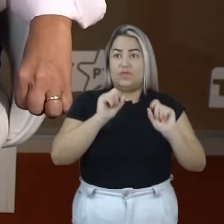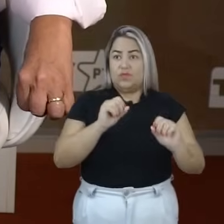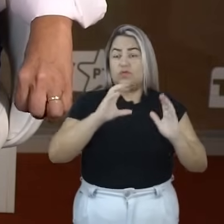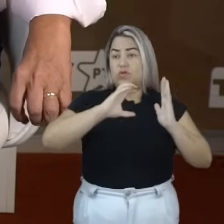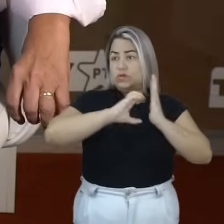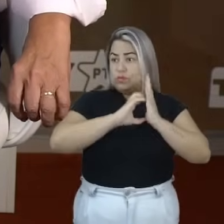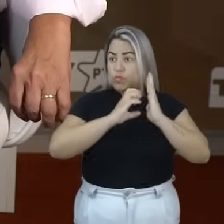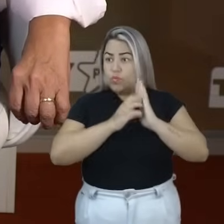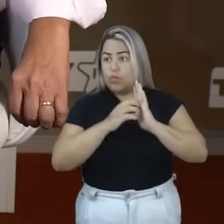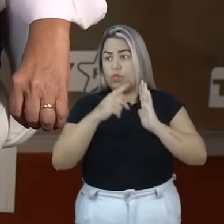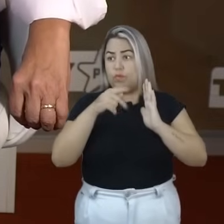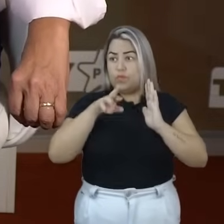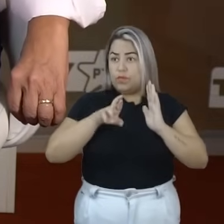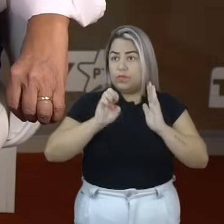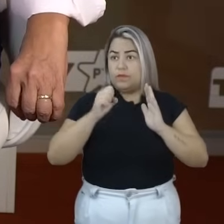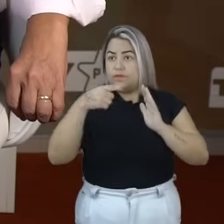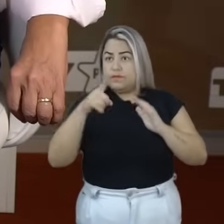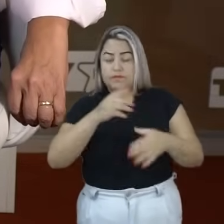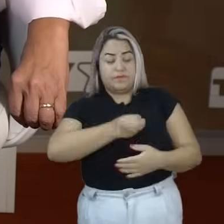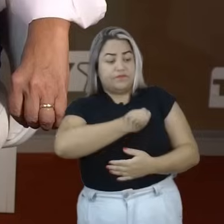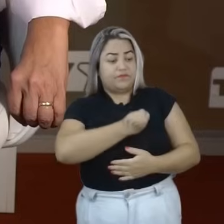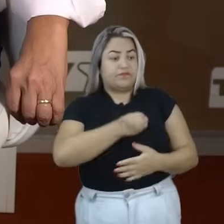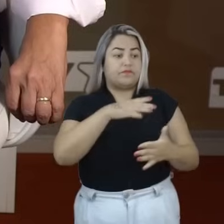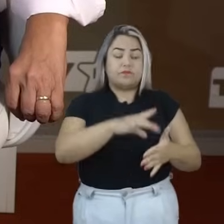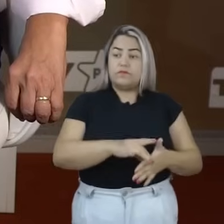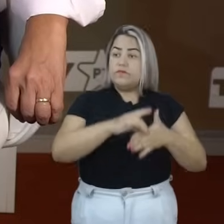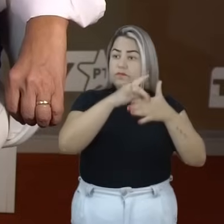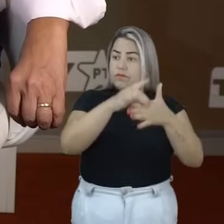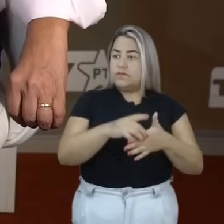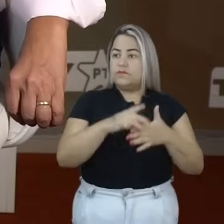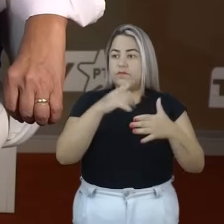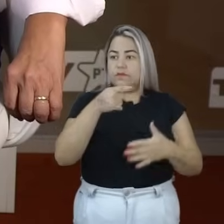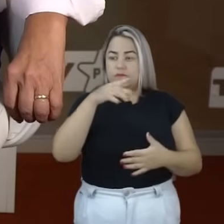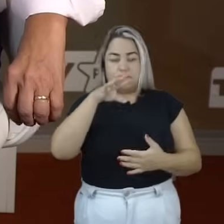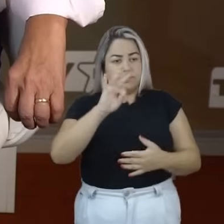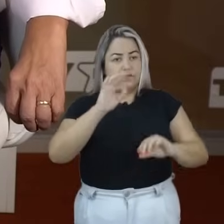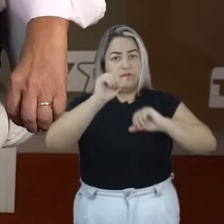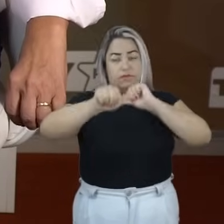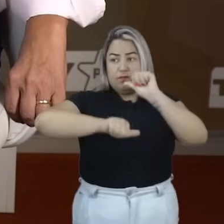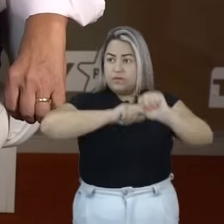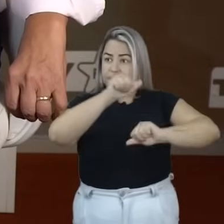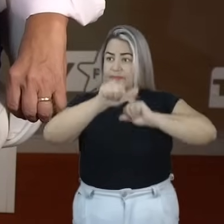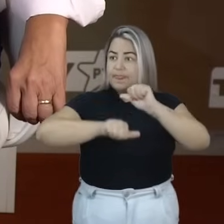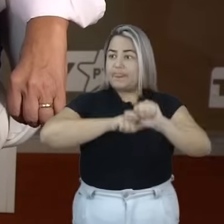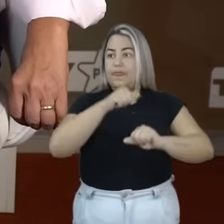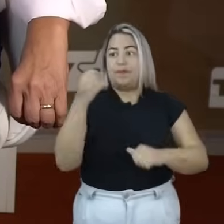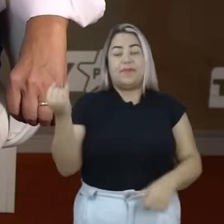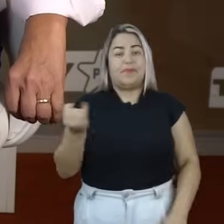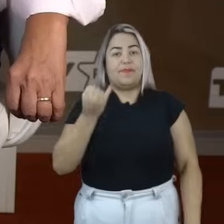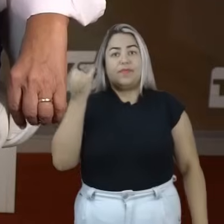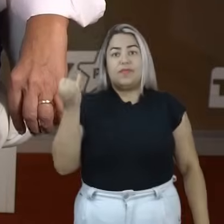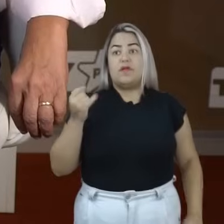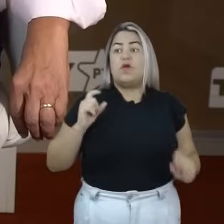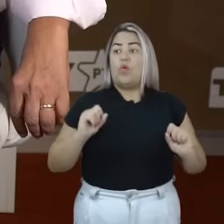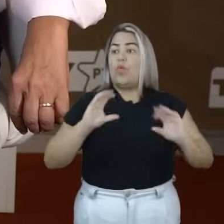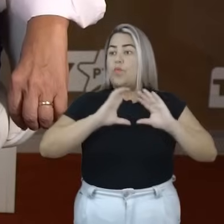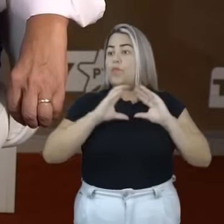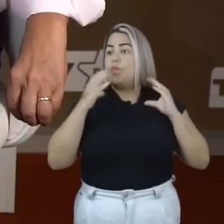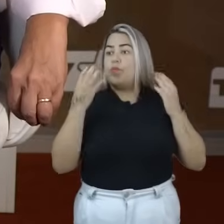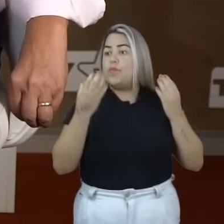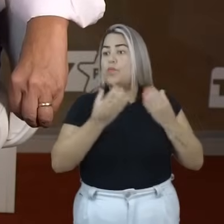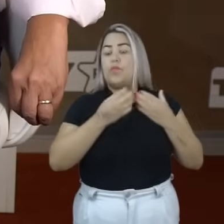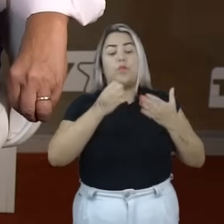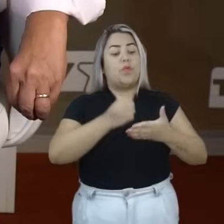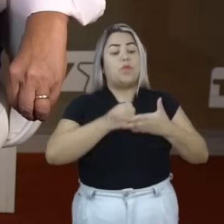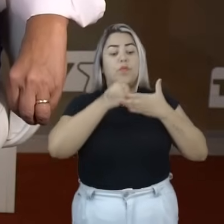nos municípios, de estarem aqui com as lideranças do partido, trocando ideias e assuntos tão importantes. Como é que a conferência pode